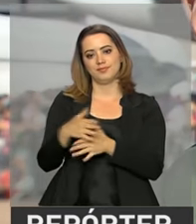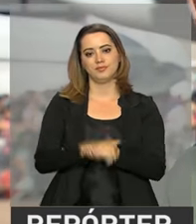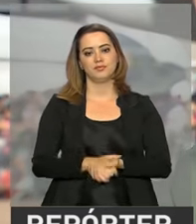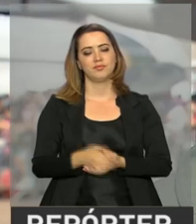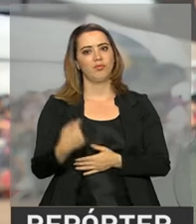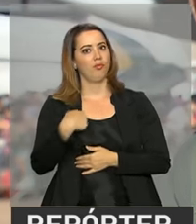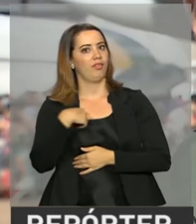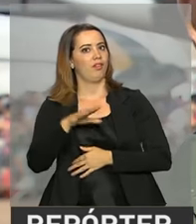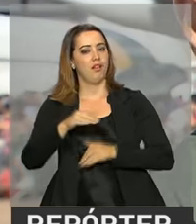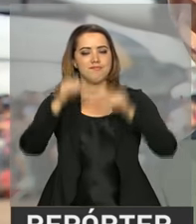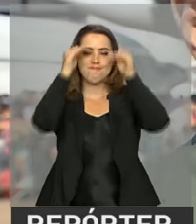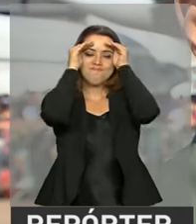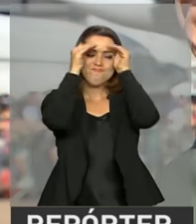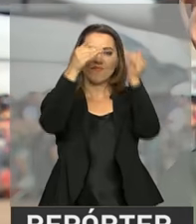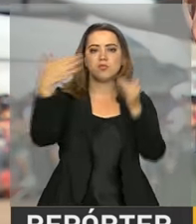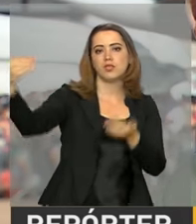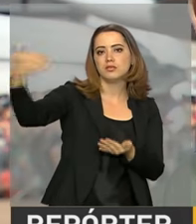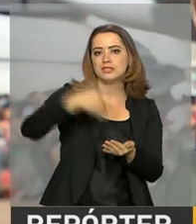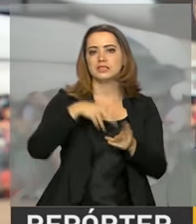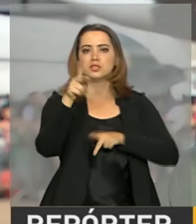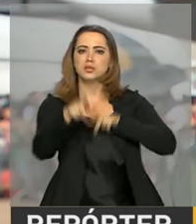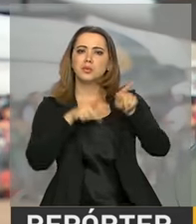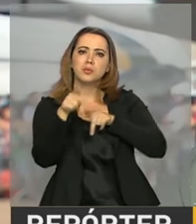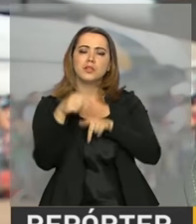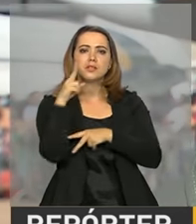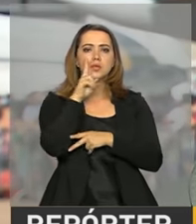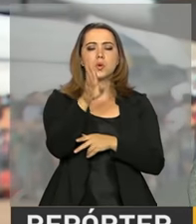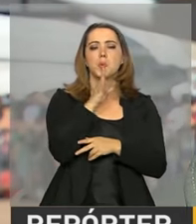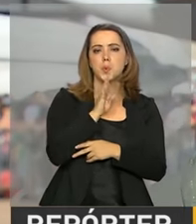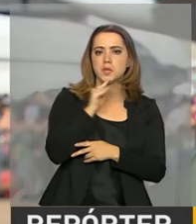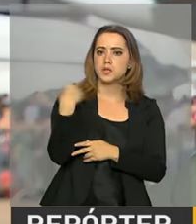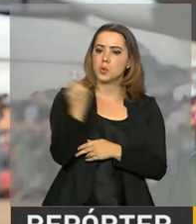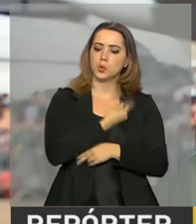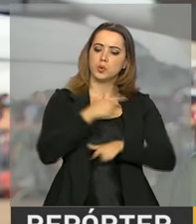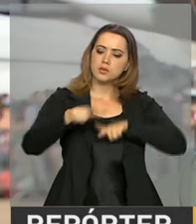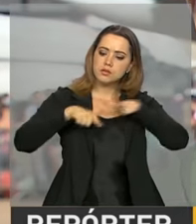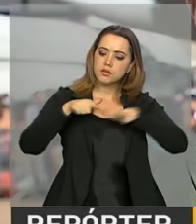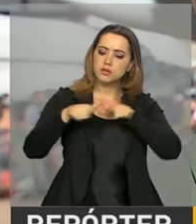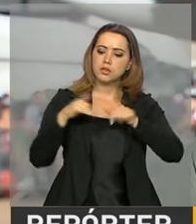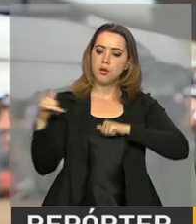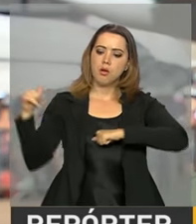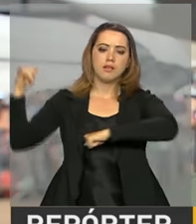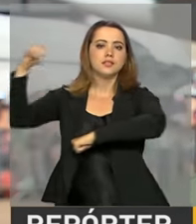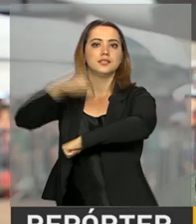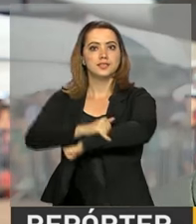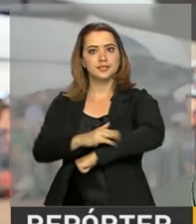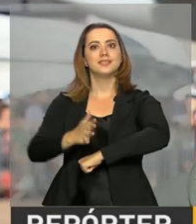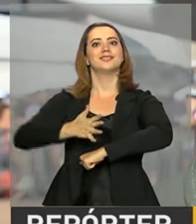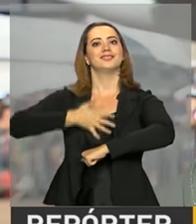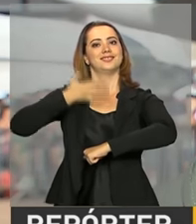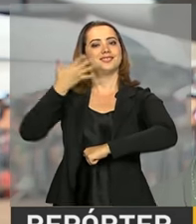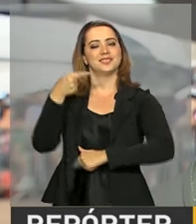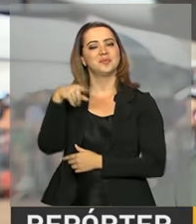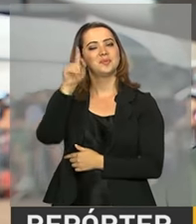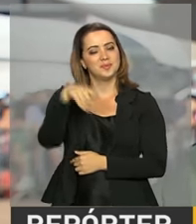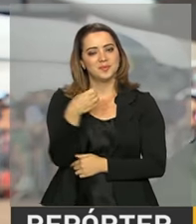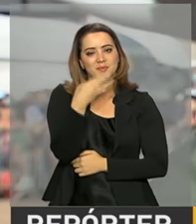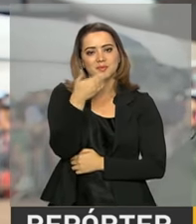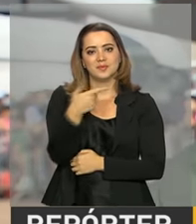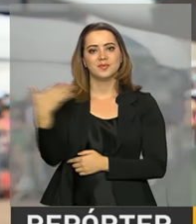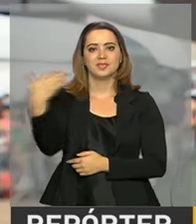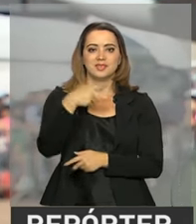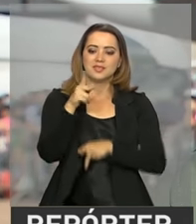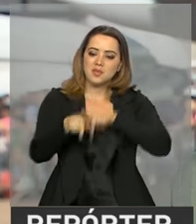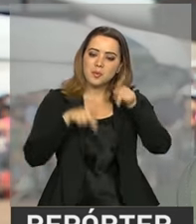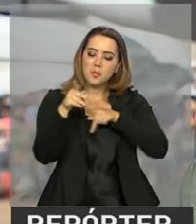gente é uma honra poder trazer as pessoas aqui para conhecer um pouquinho mais do nosso trabalho. A aviação é um tema extremamente empolgante, então é muito bom a gente ter essas